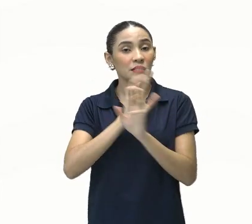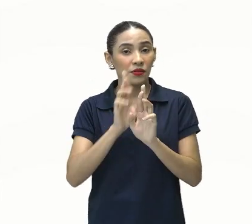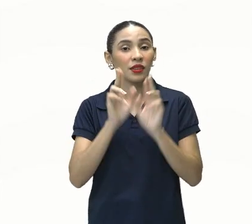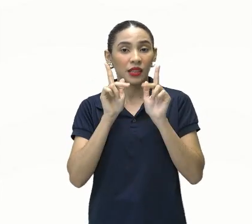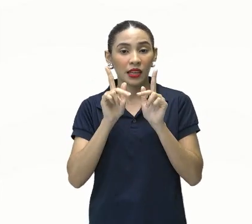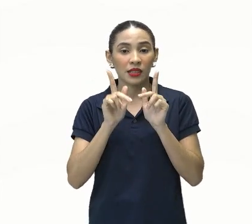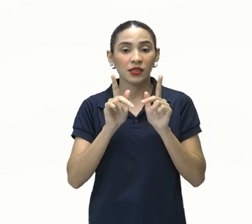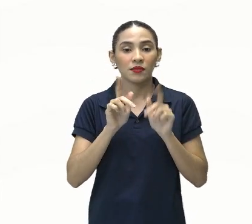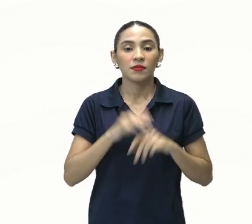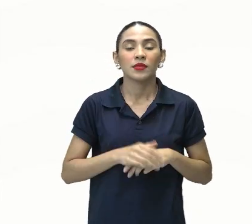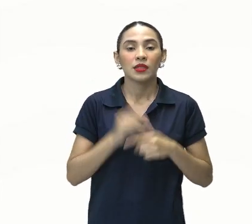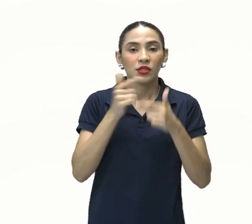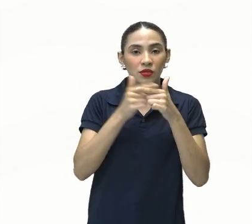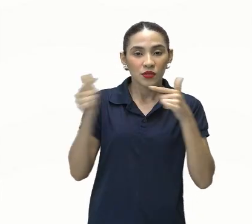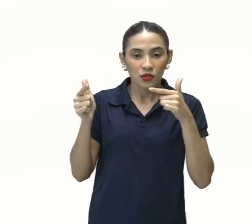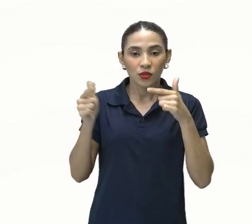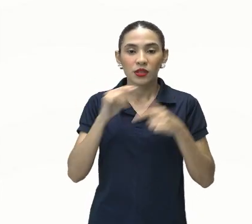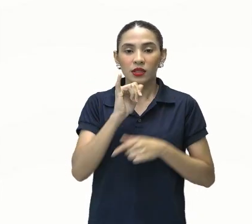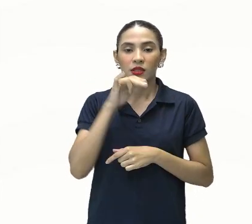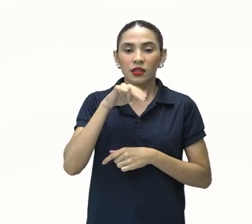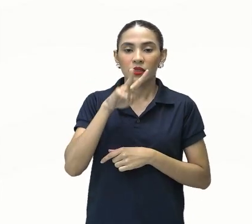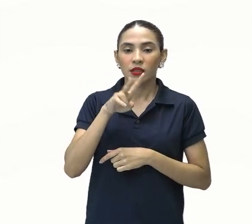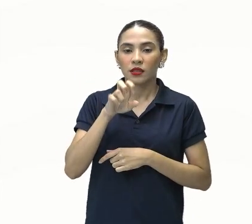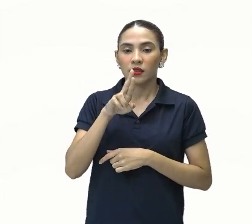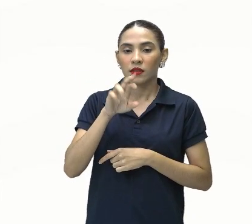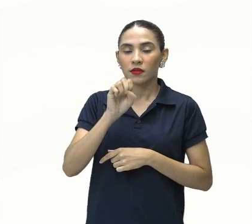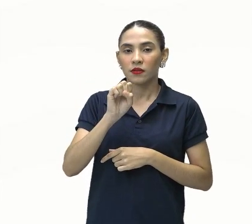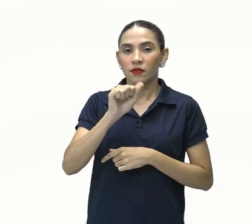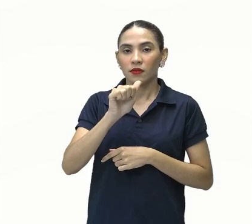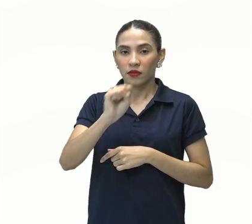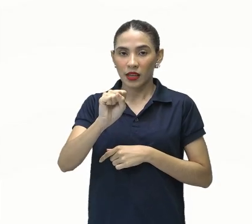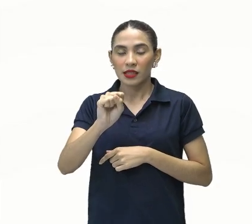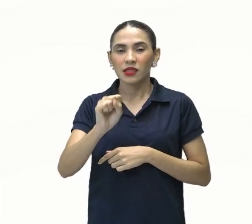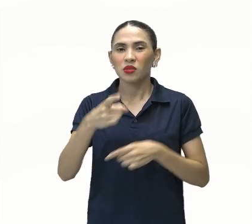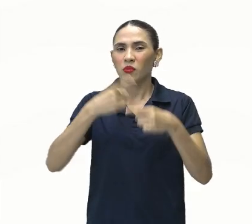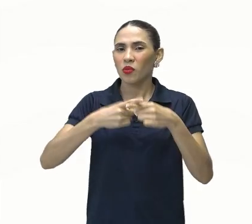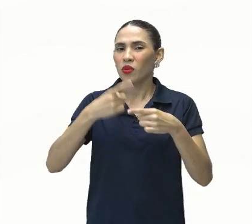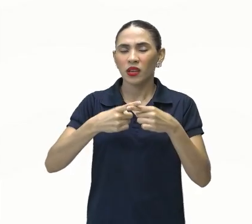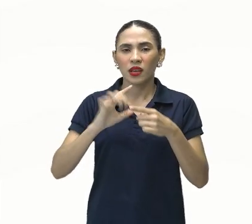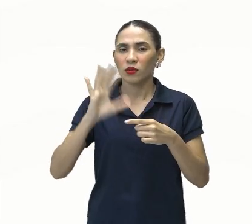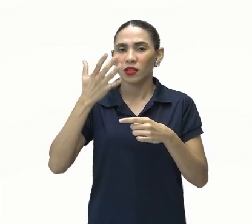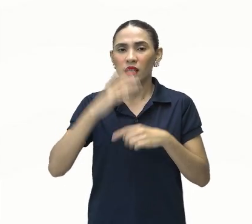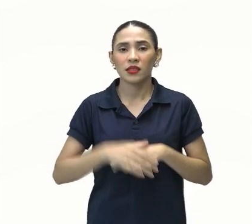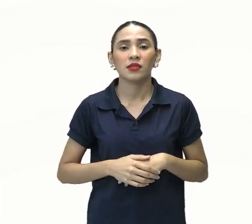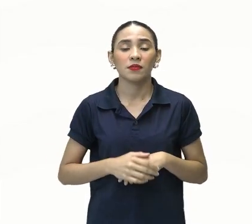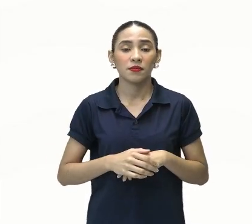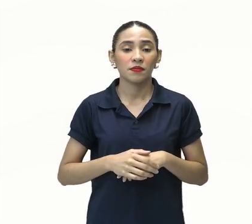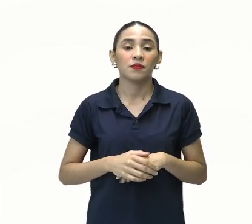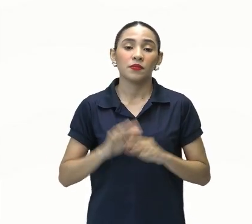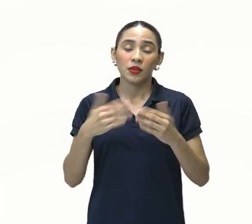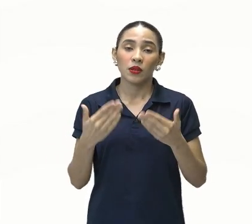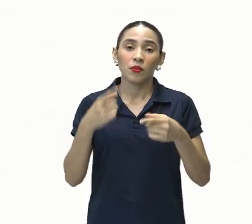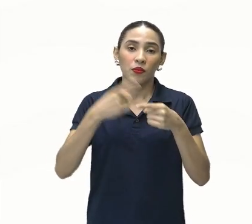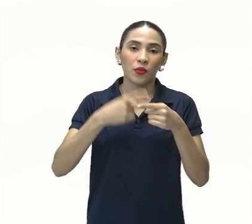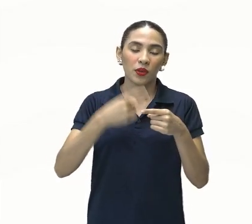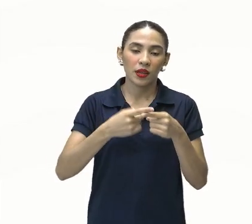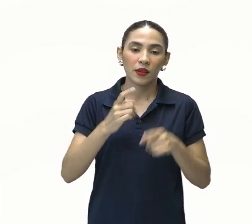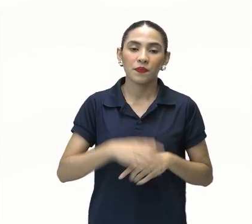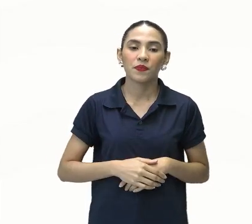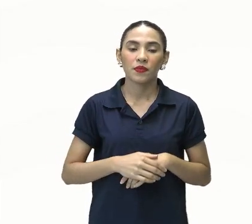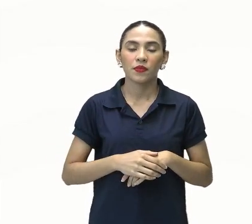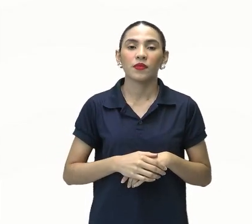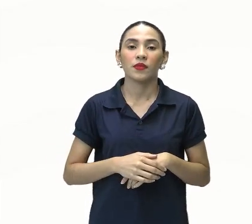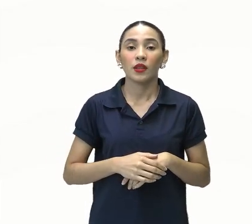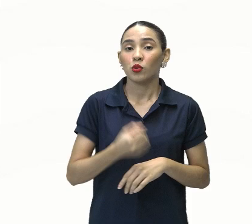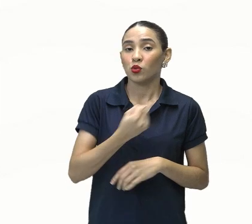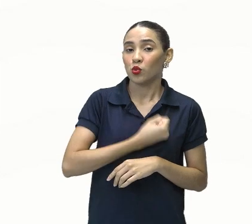são razões inversas. Tá? Por que isso ocorre? Exatamente porque as